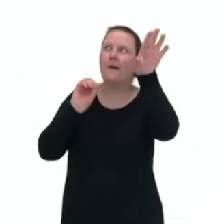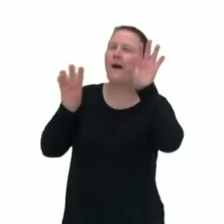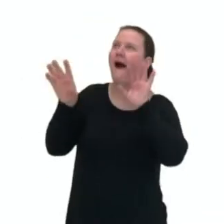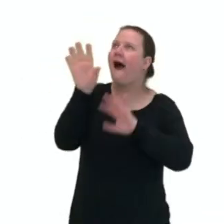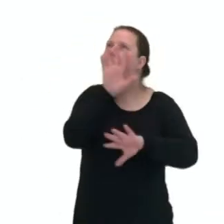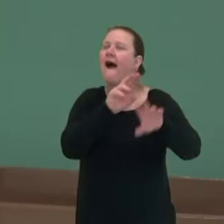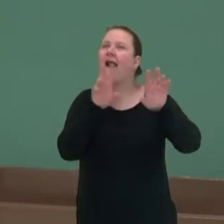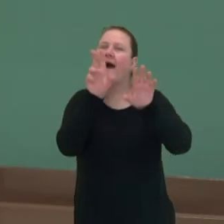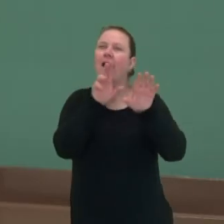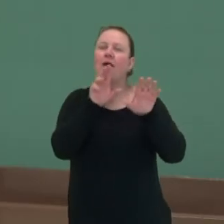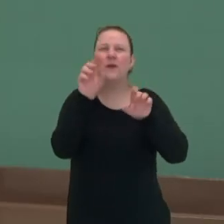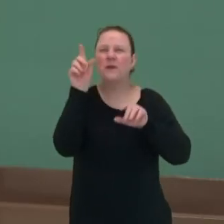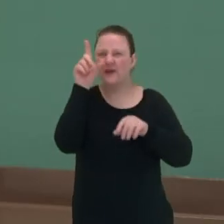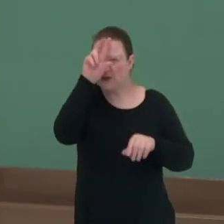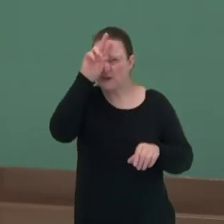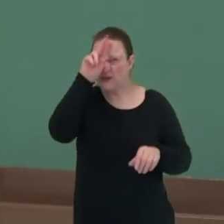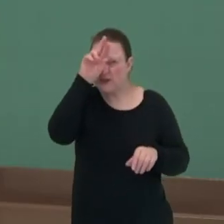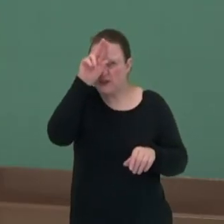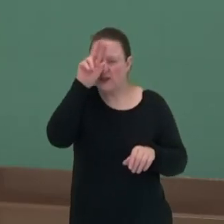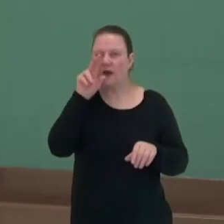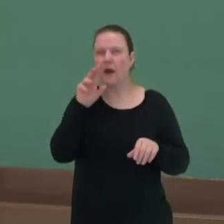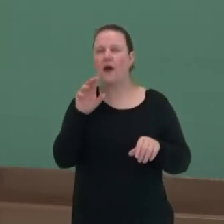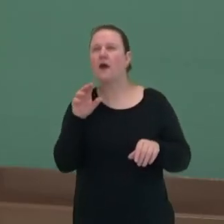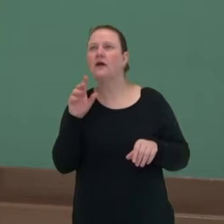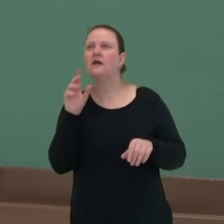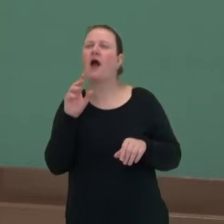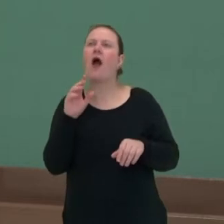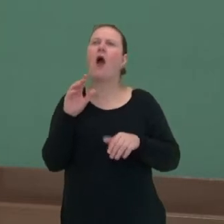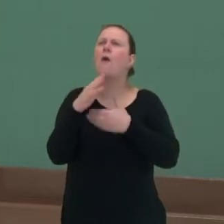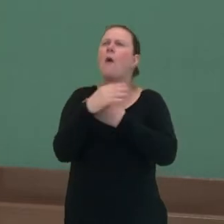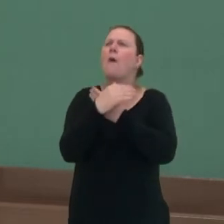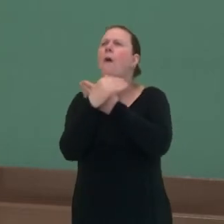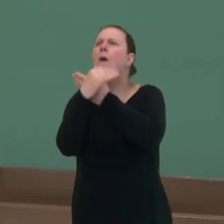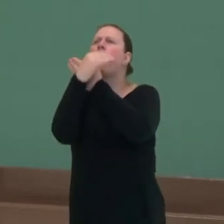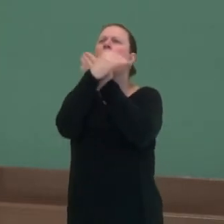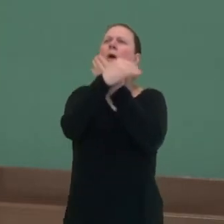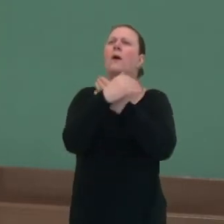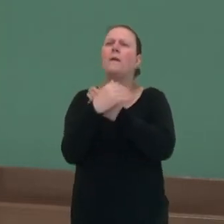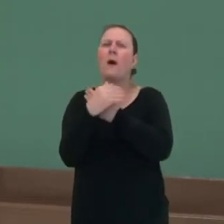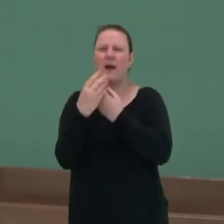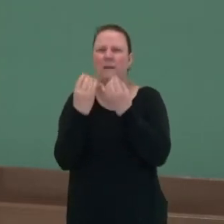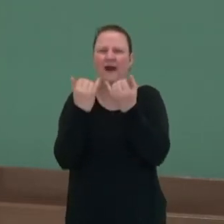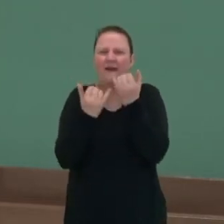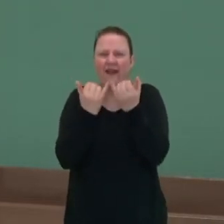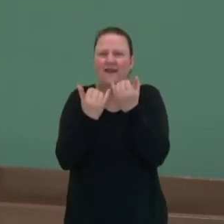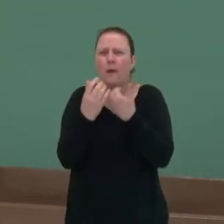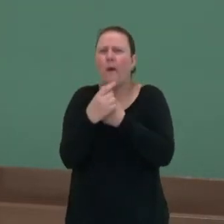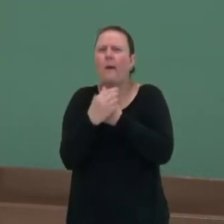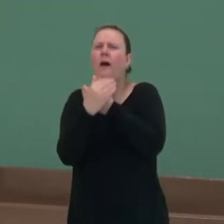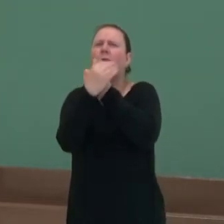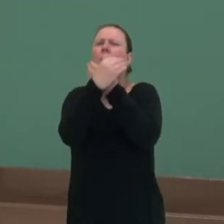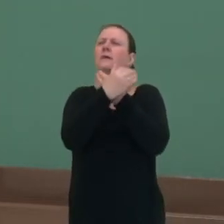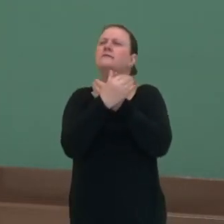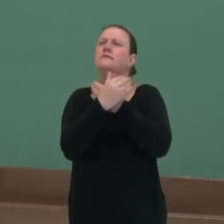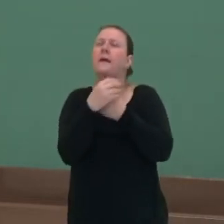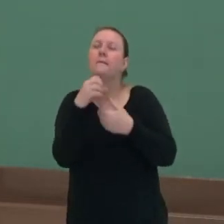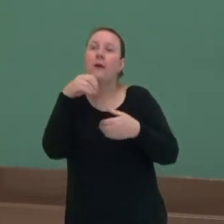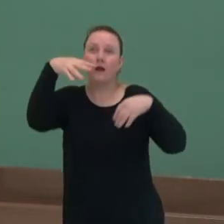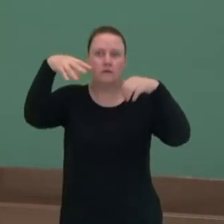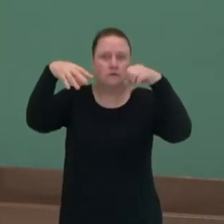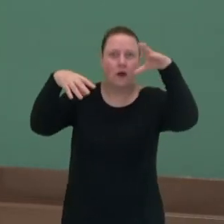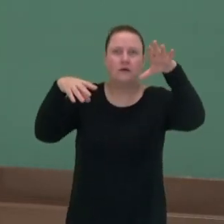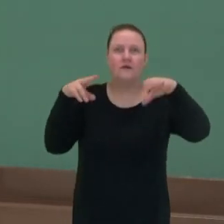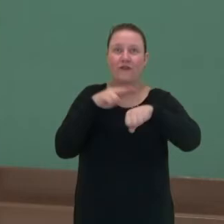vagalume andando no final do dia, no anoitecer, um brilho, por exemplo? São